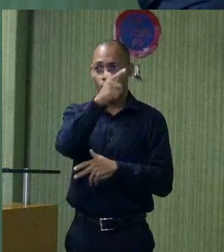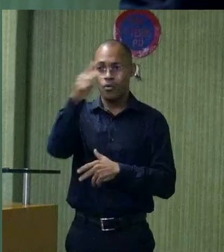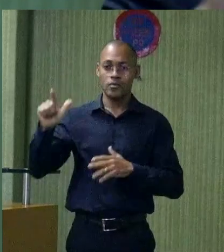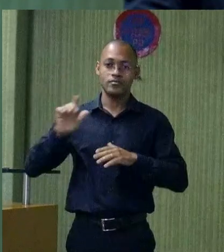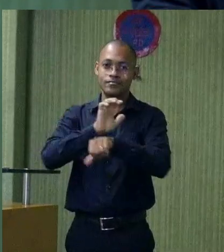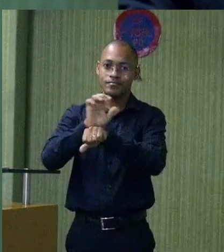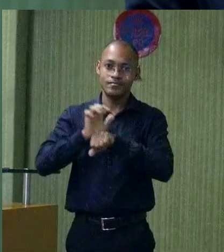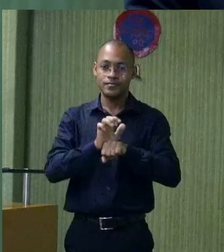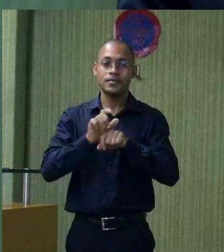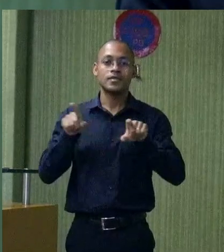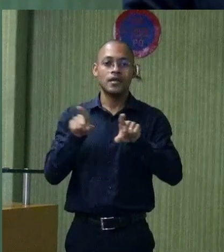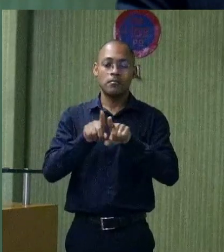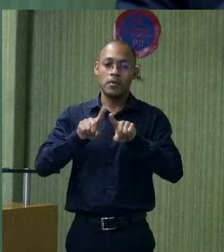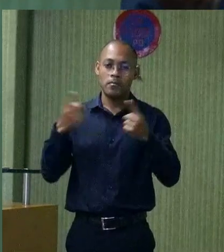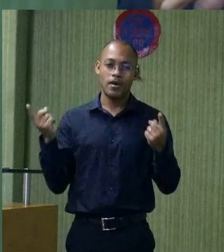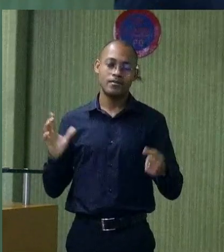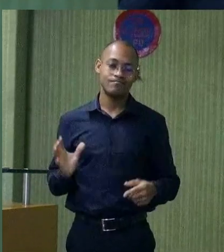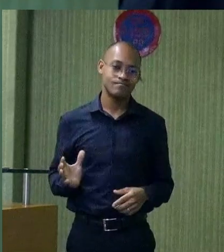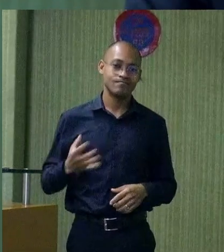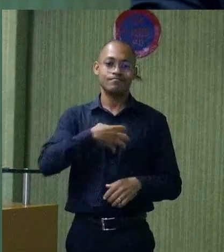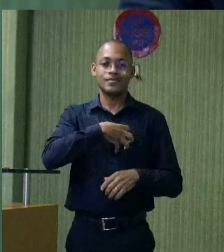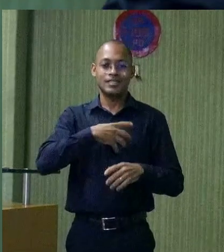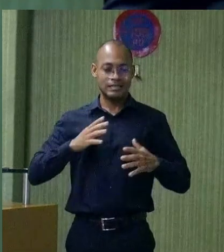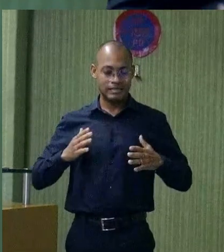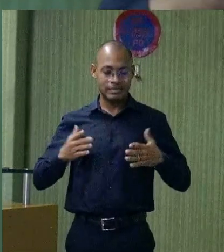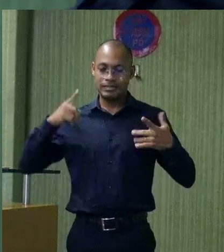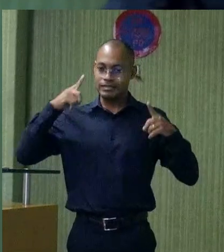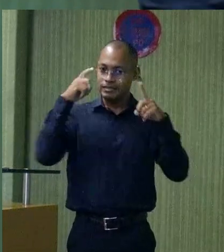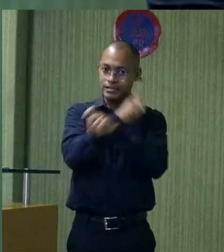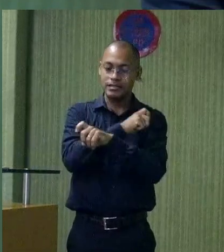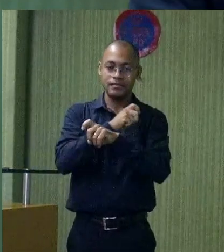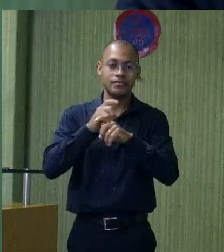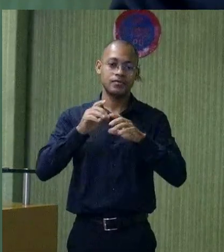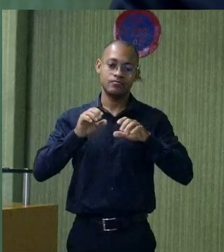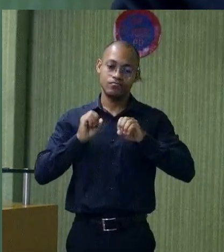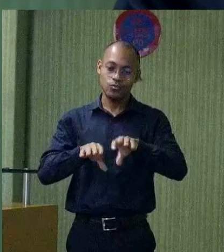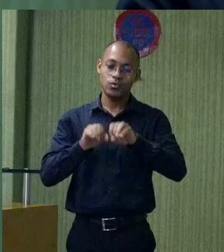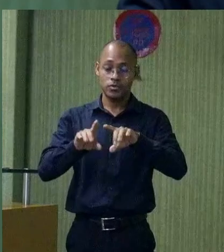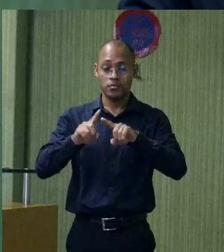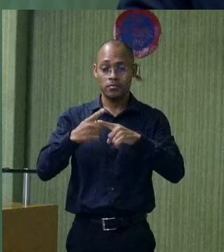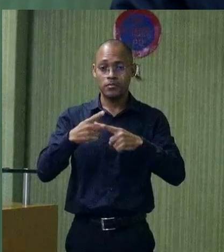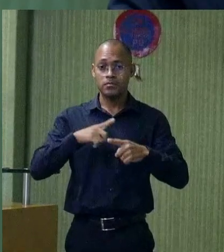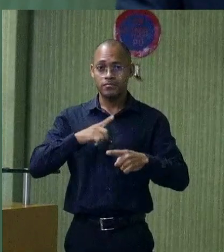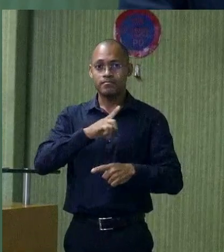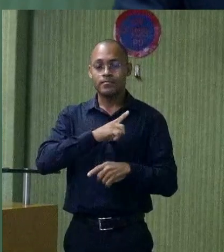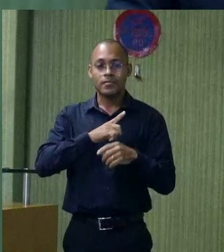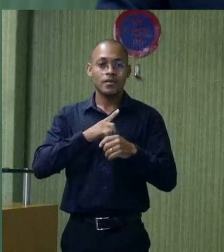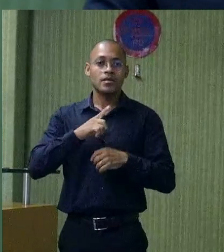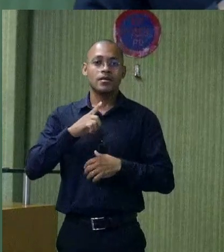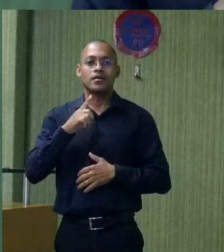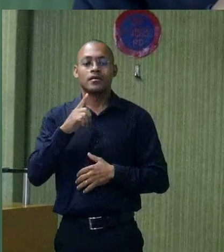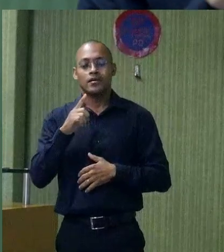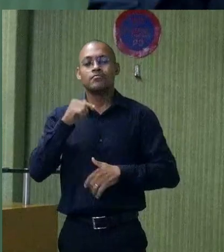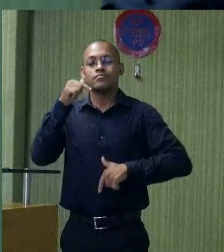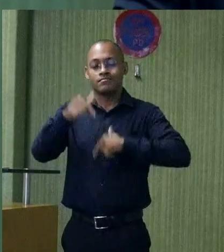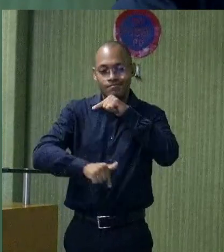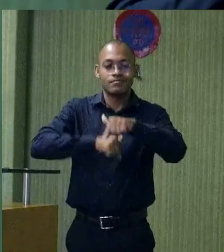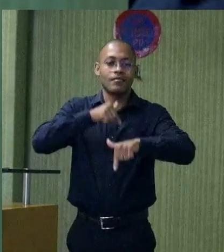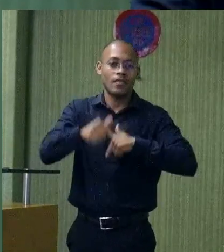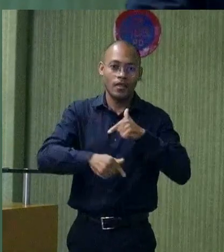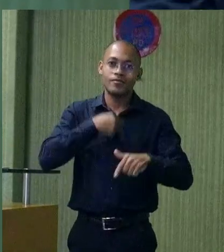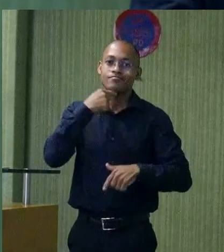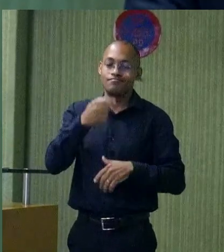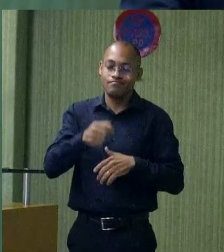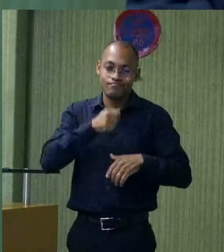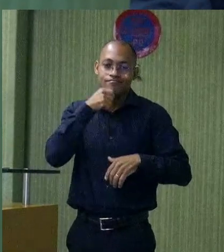impacta muito na educação tem muito trabalho a fazer ainda naqueles primeiros 30 dias